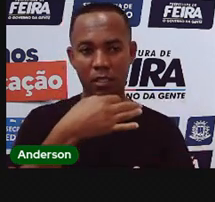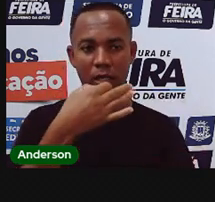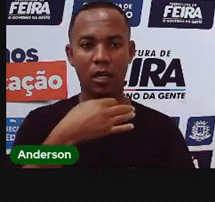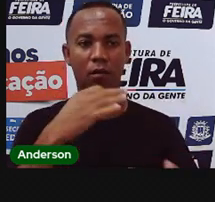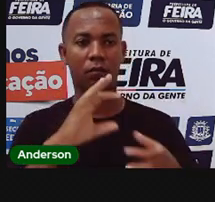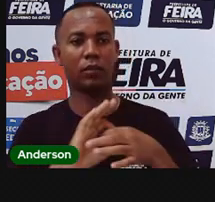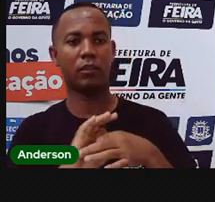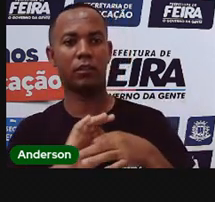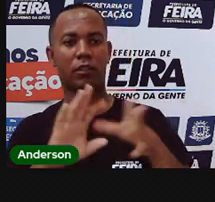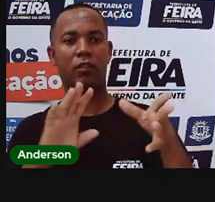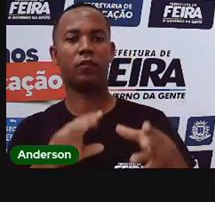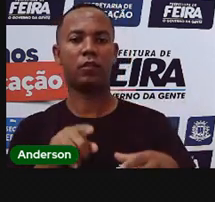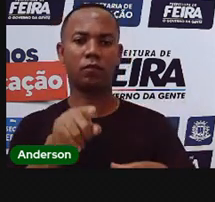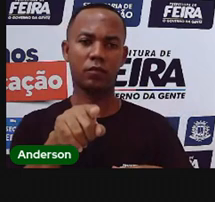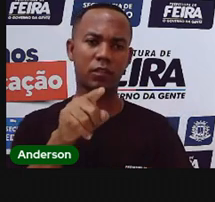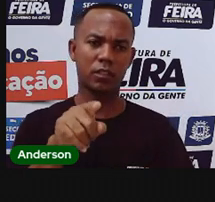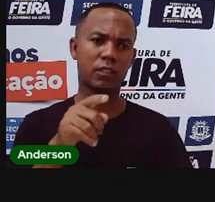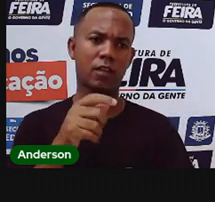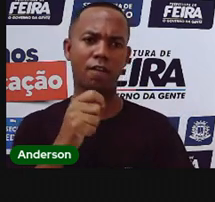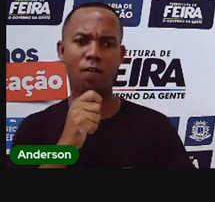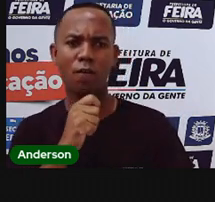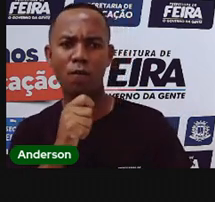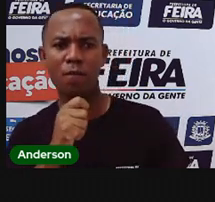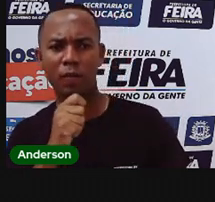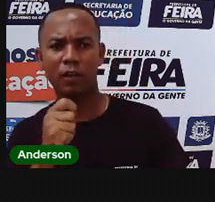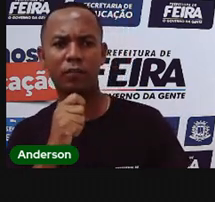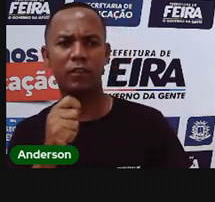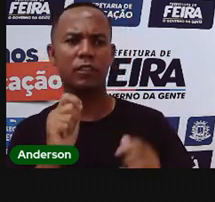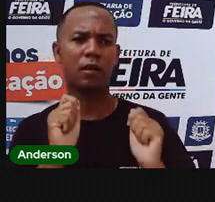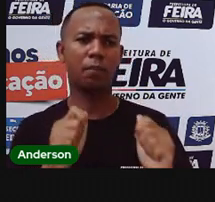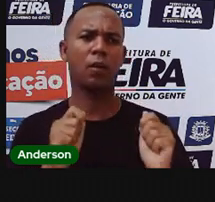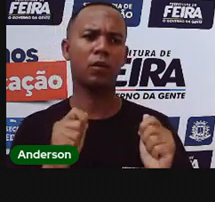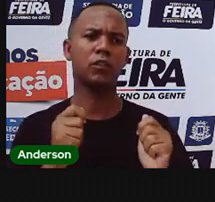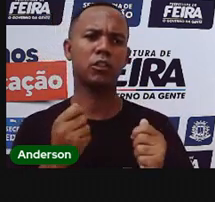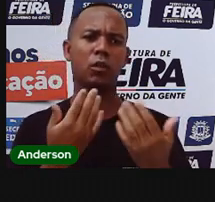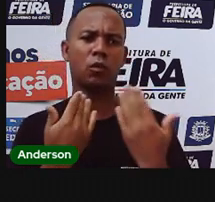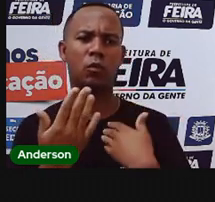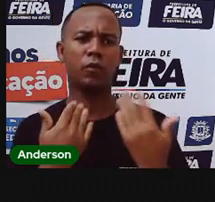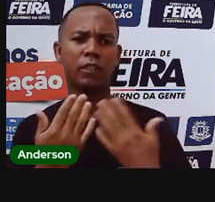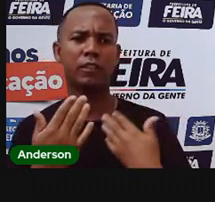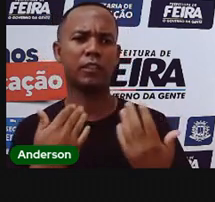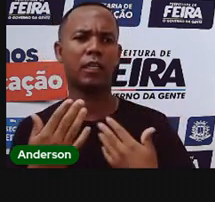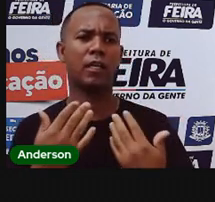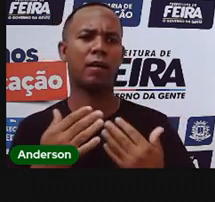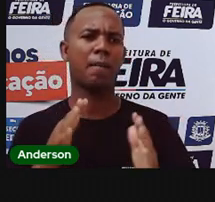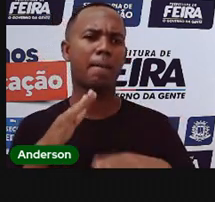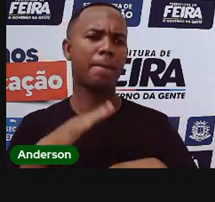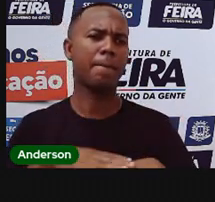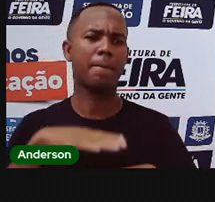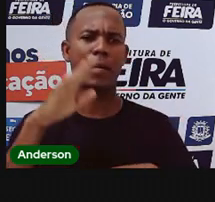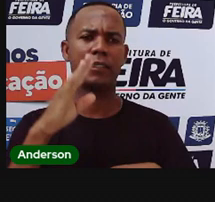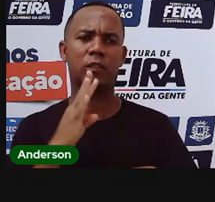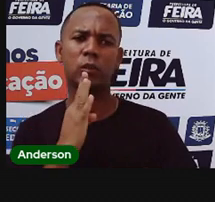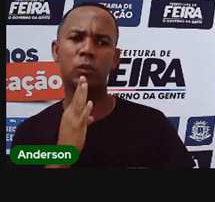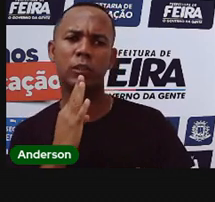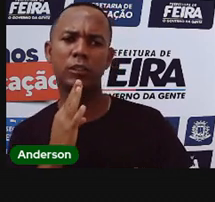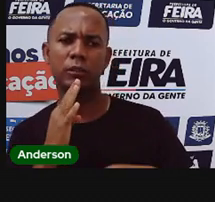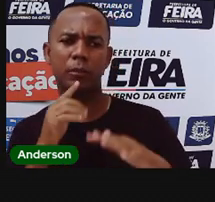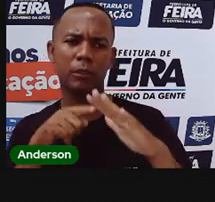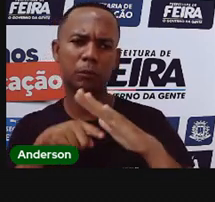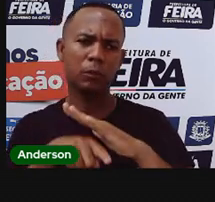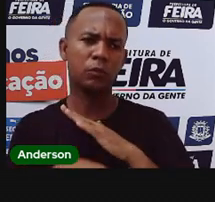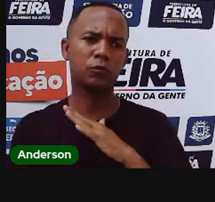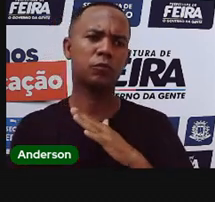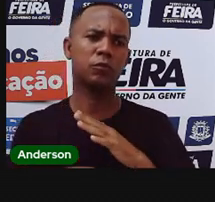que nesse momento, nesse espaço, a gente possa estar falando, trazendo mais conhecimento para outras pessoas e debatendo